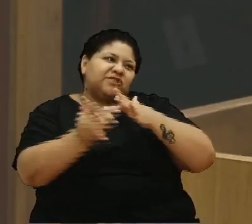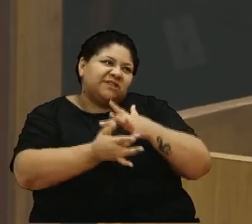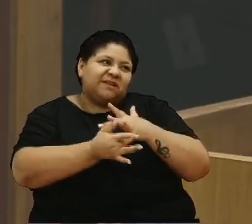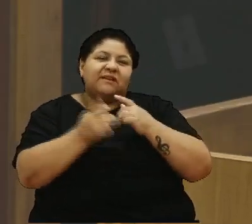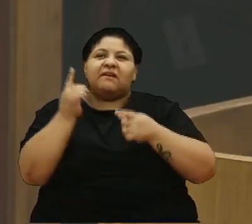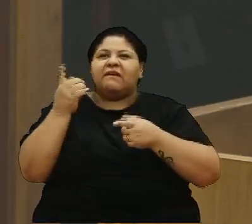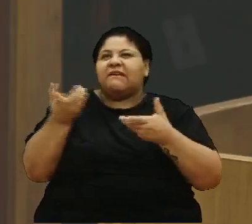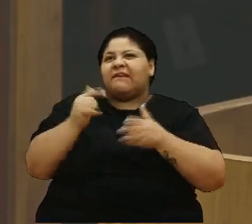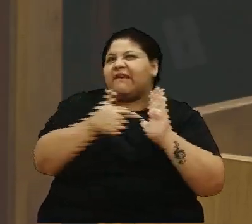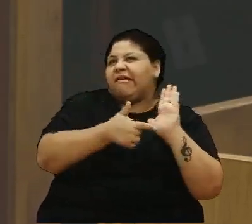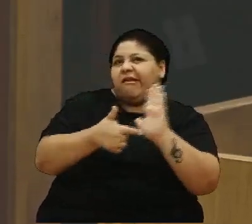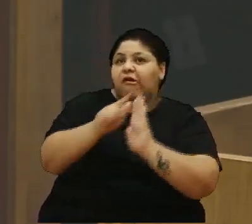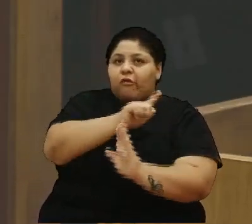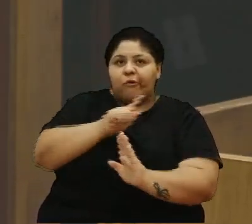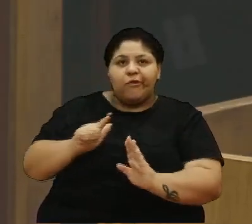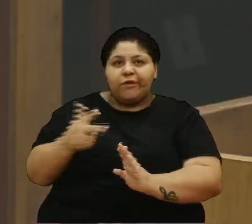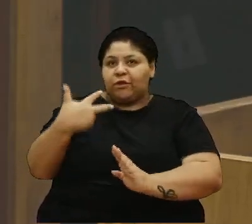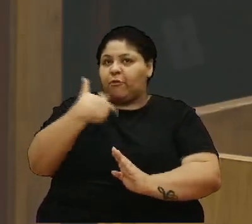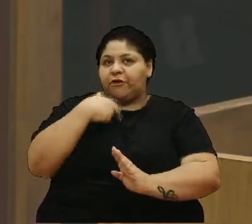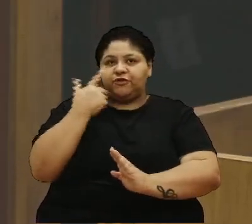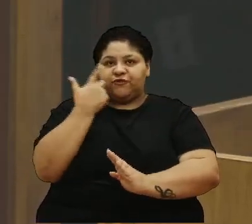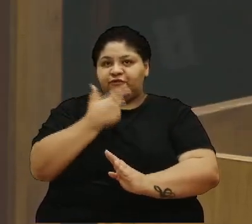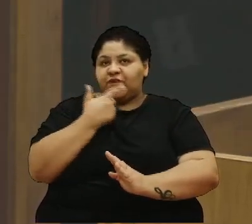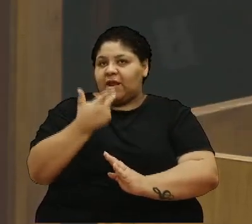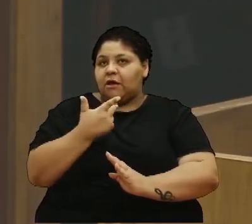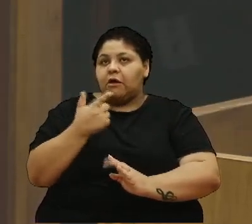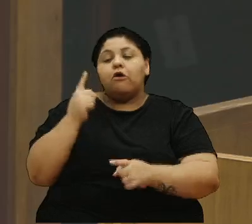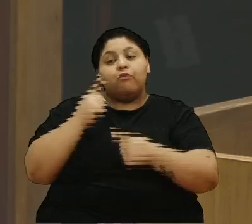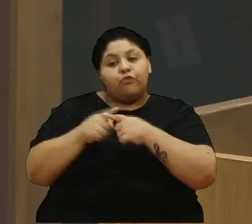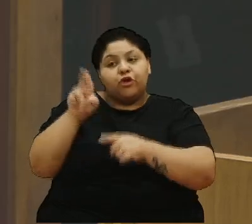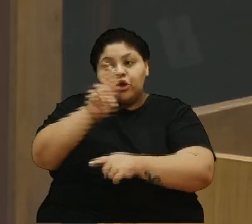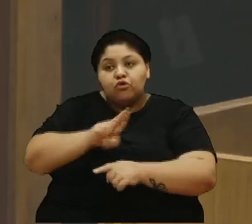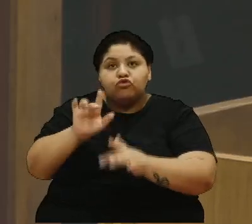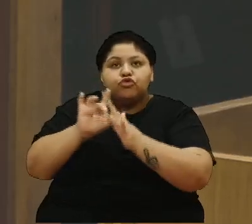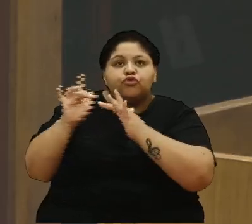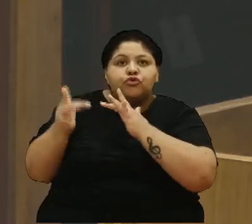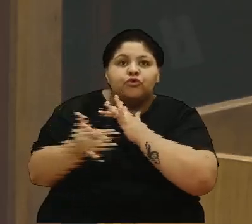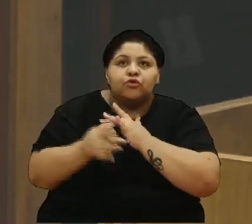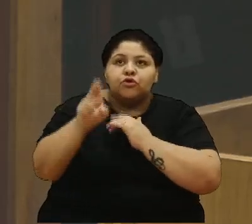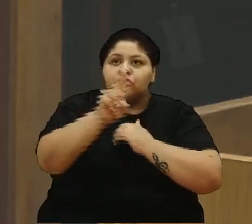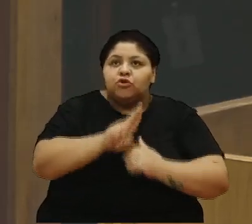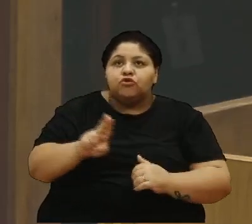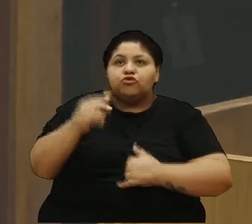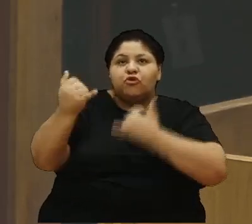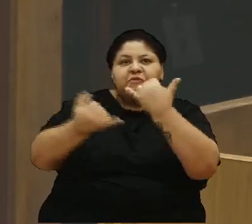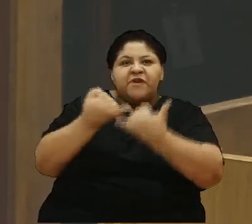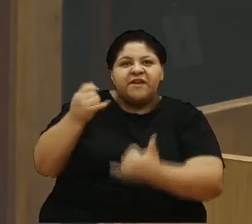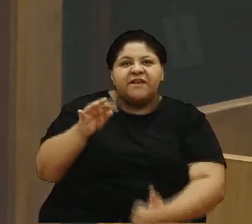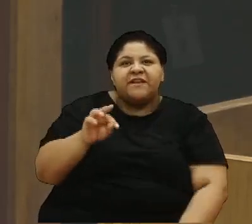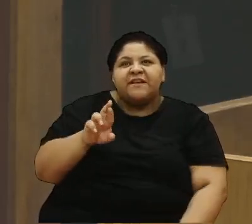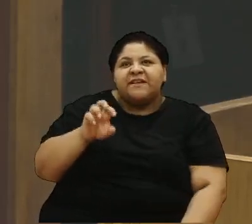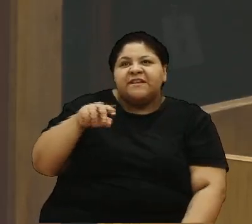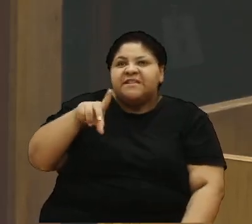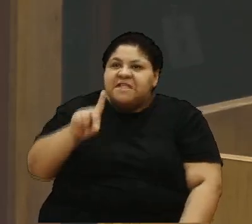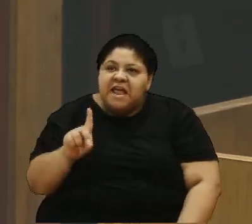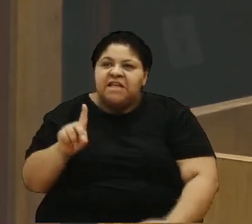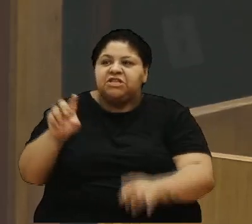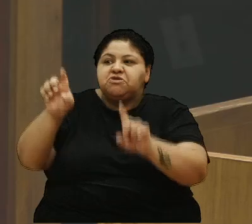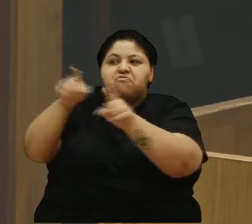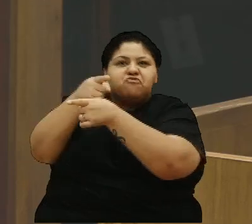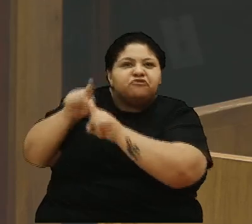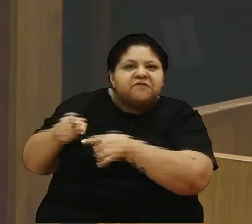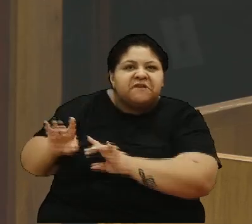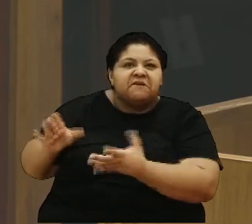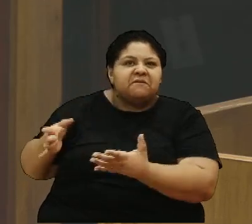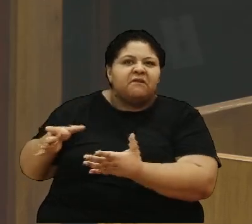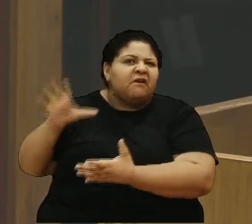porque quer... Bom, o governo então não pode mais falar, porque usou das redes, usou meme, usou trend, inclusive musiquinha. Eu não quero